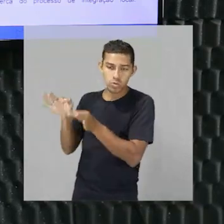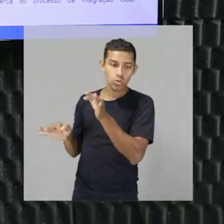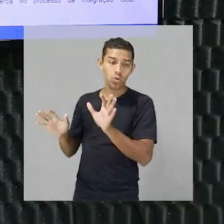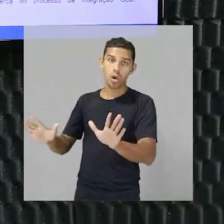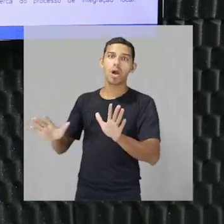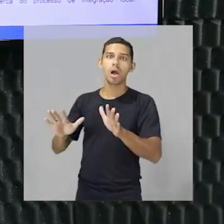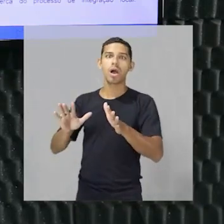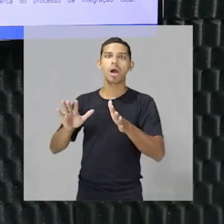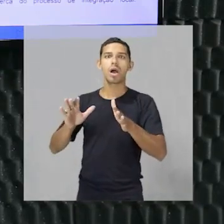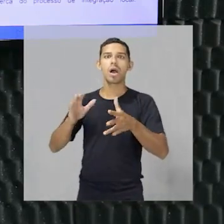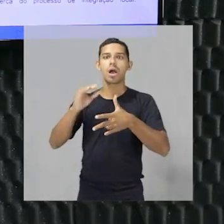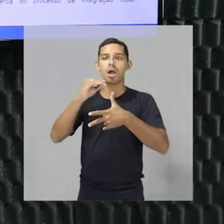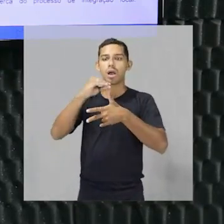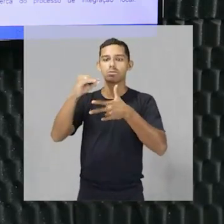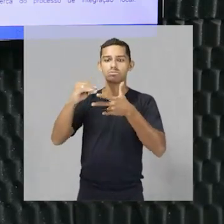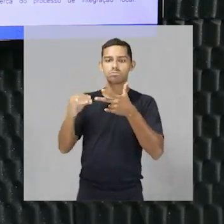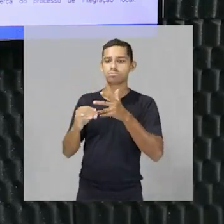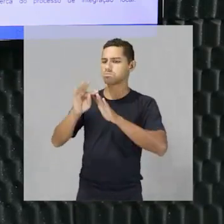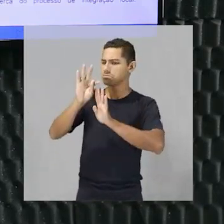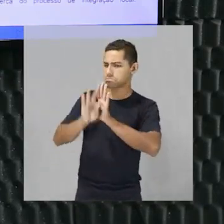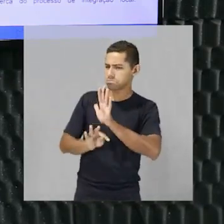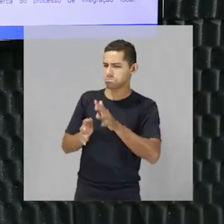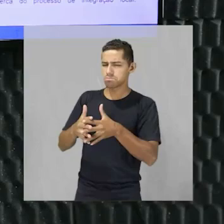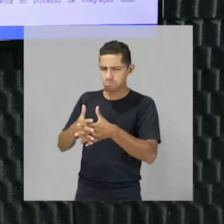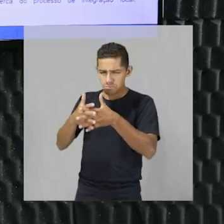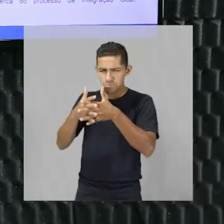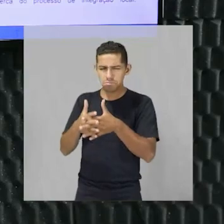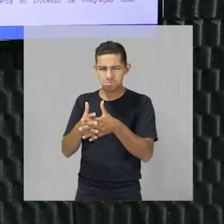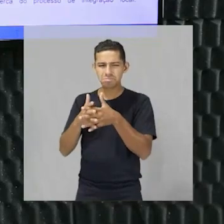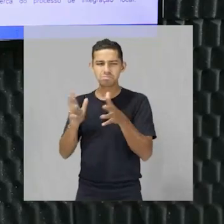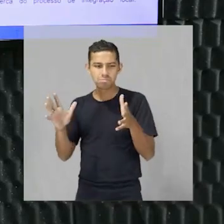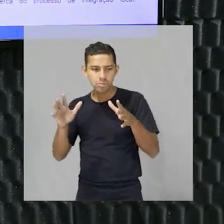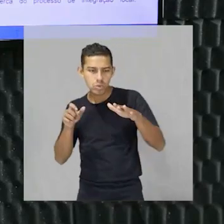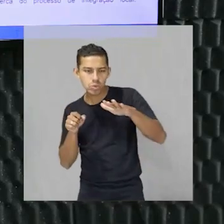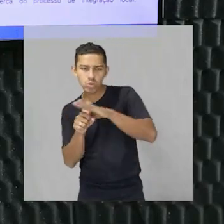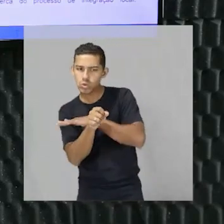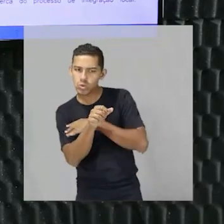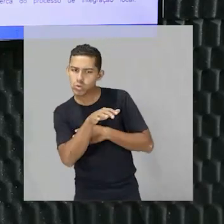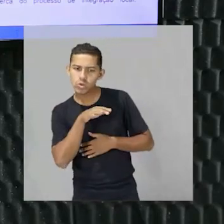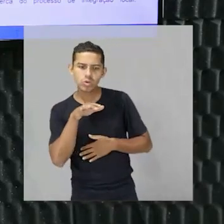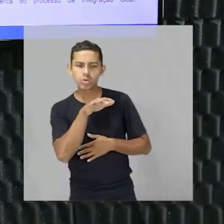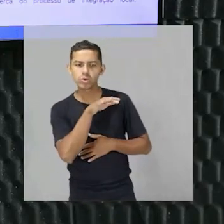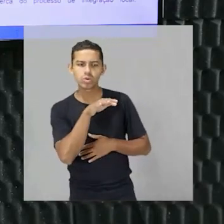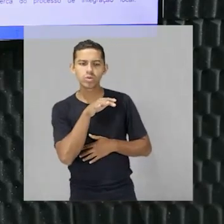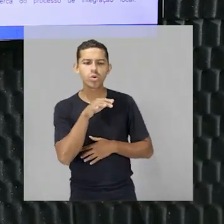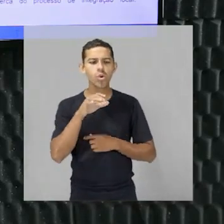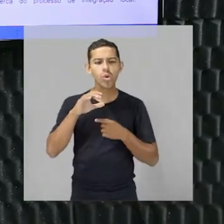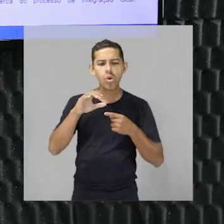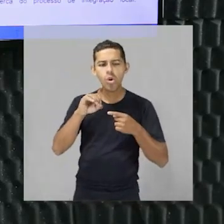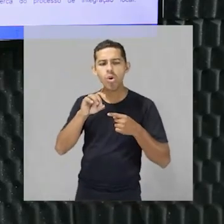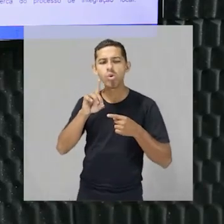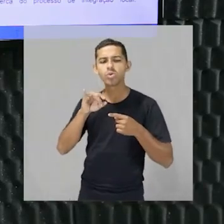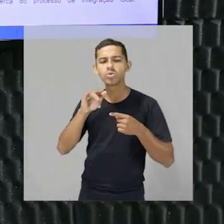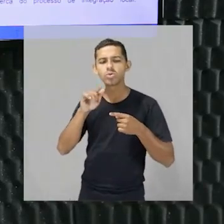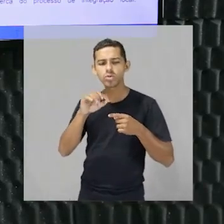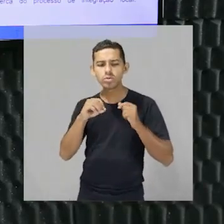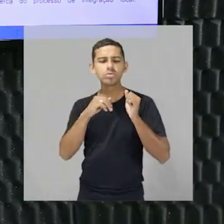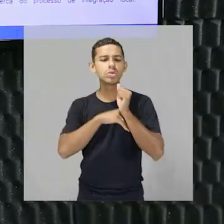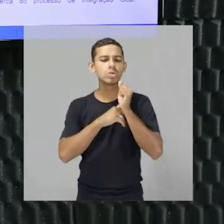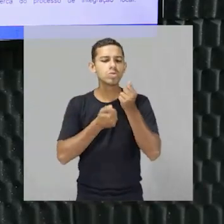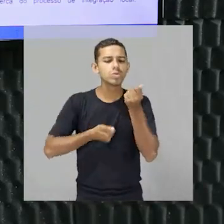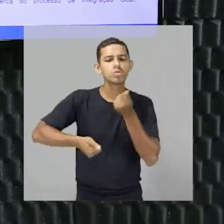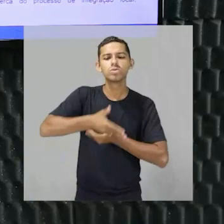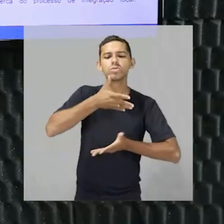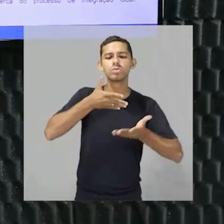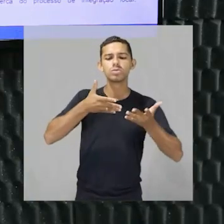O Enem complicou, botou um texto meio complicado, né? Introjetados por códigos partilhados com a comunidade enquanto